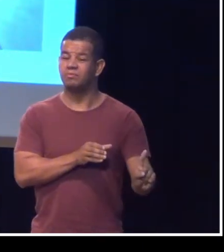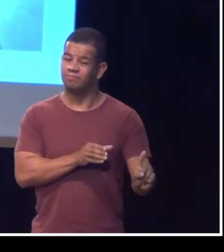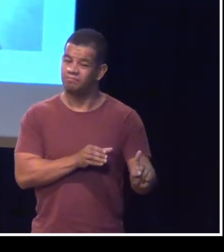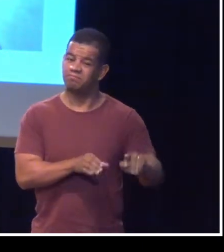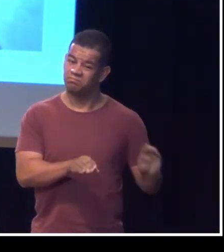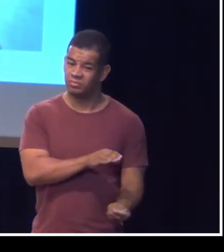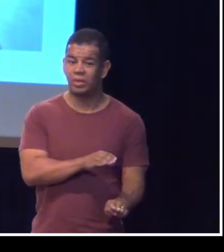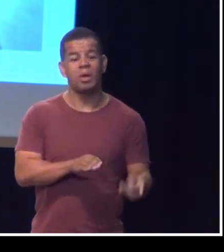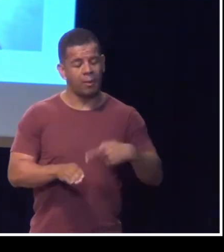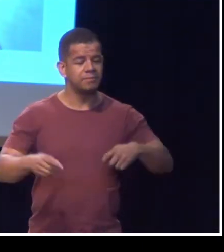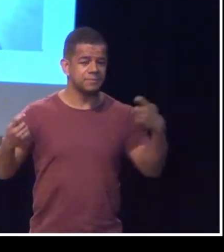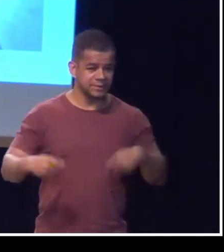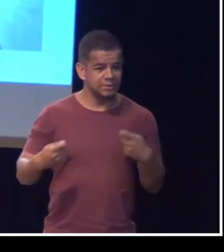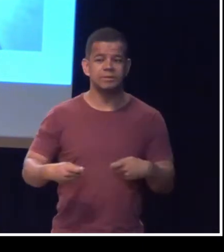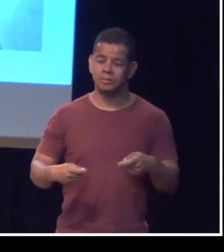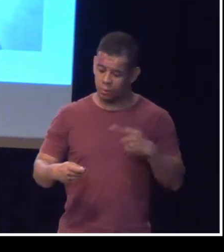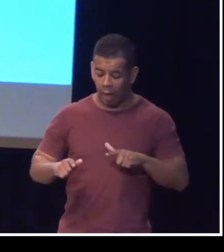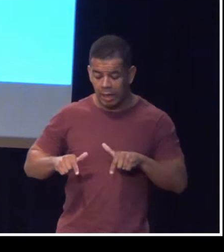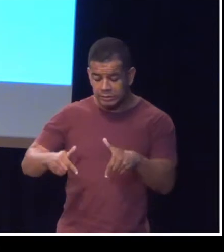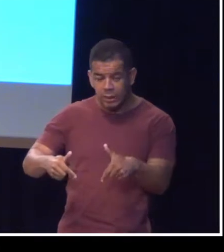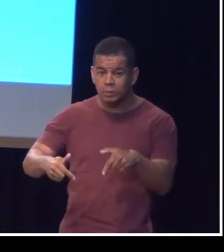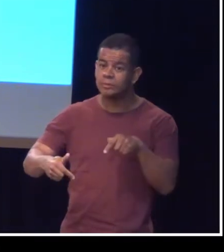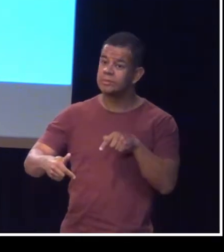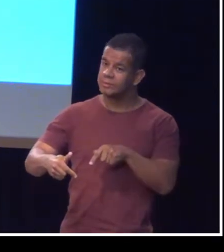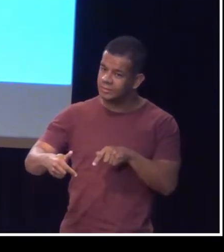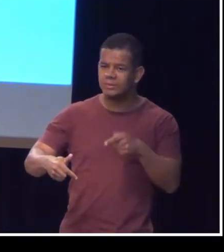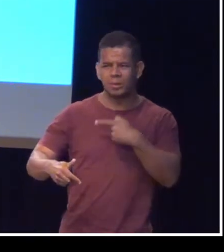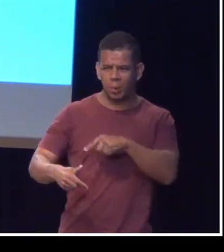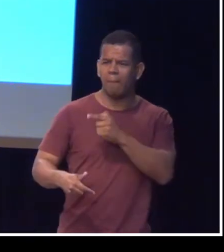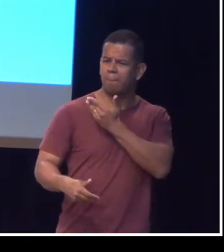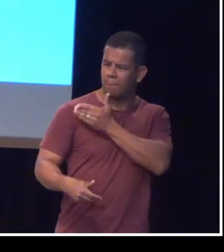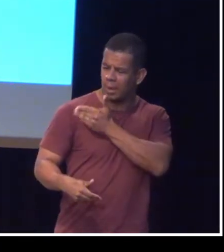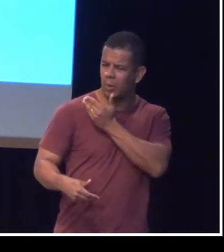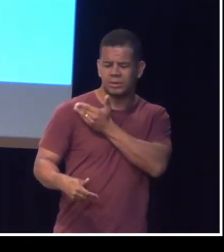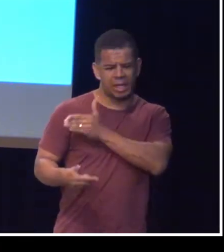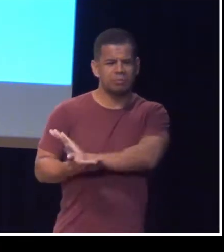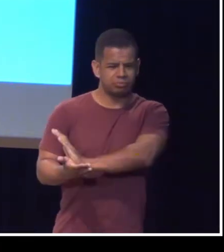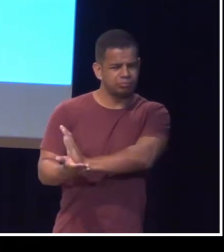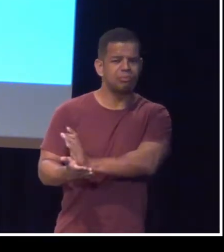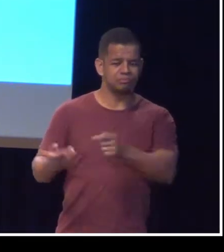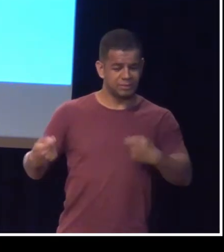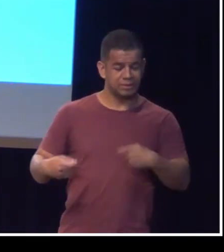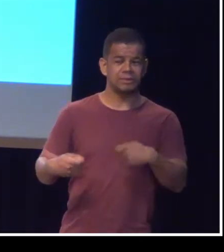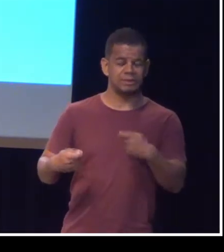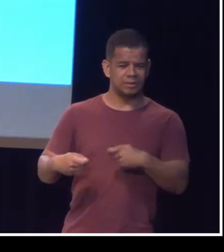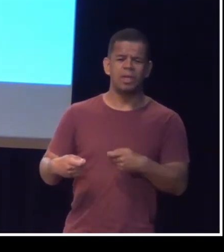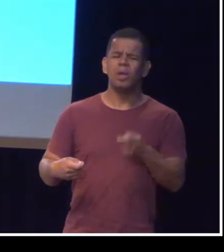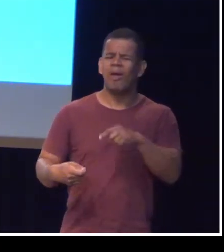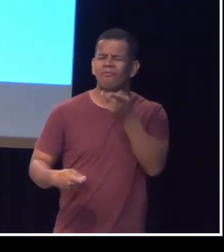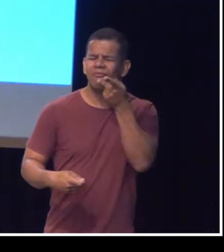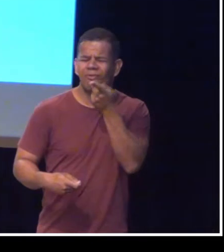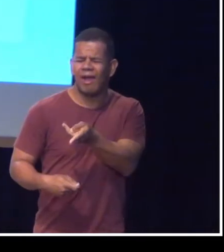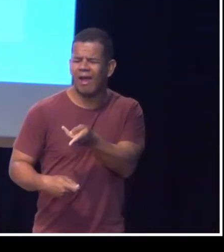precisa rever nossas ações em termos de discriminação e preconceito. Só que aí, quando a gente fala de discriminação, tem várias formas, né? E